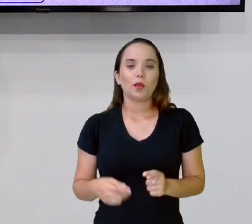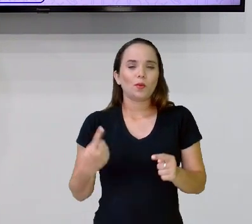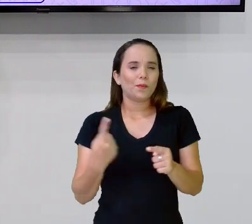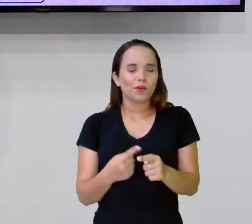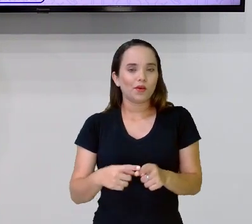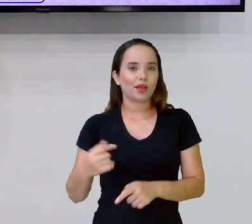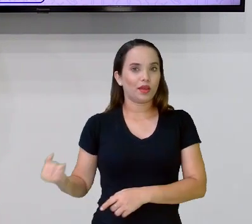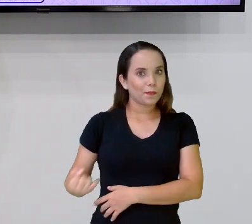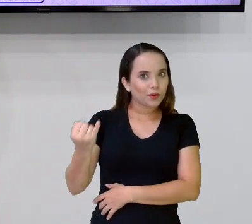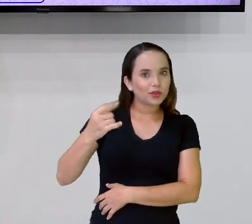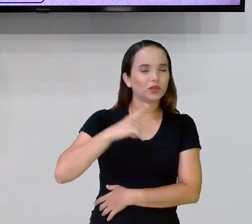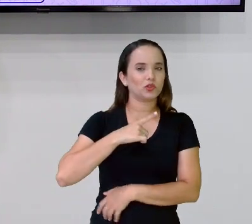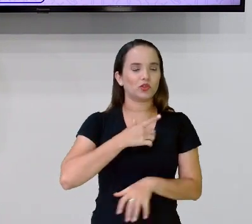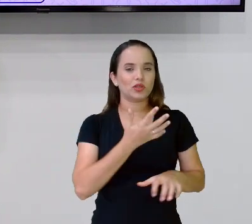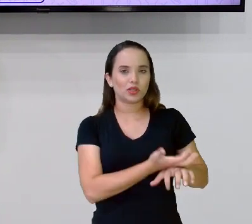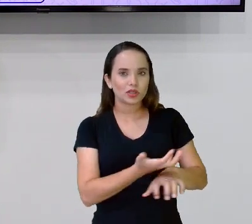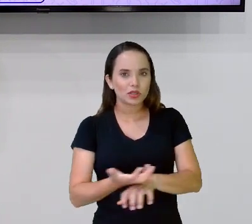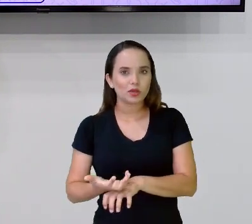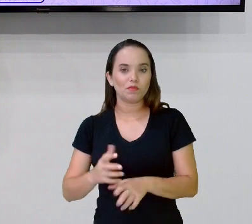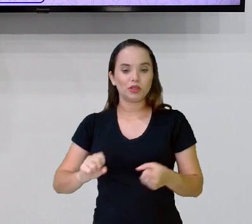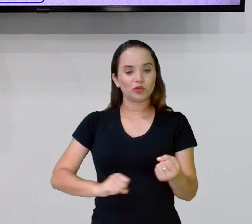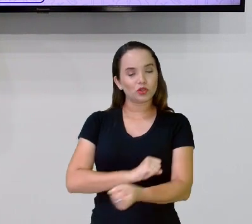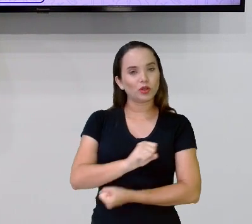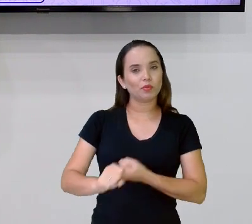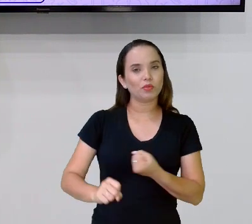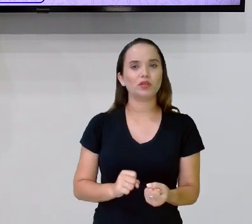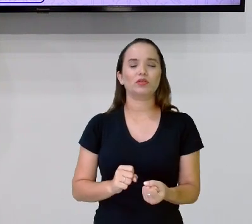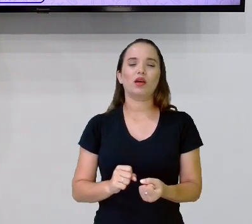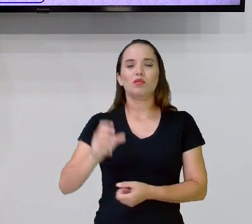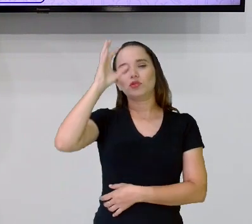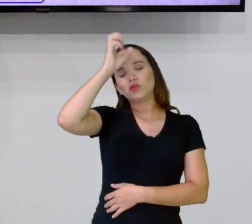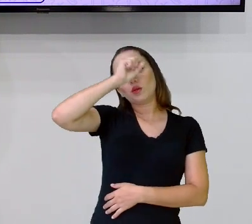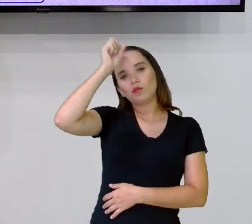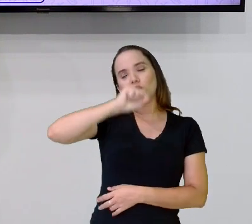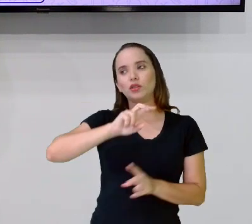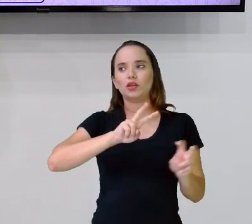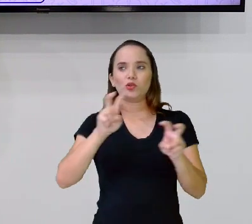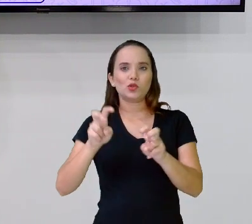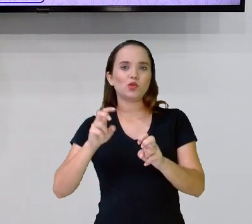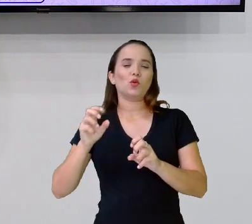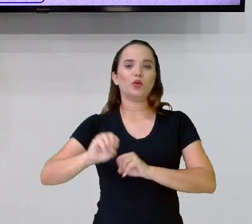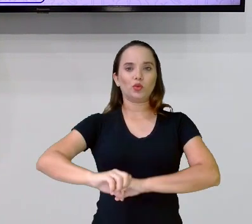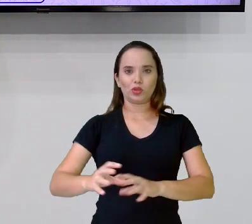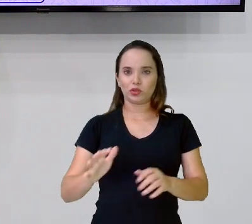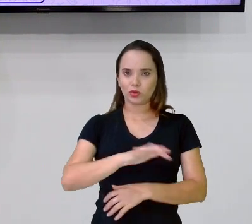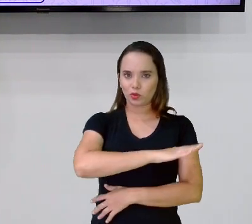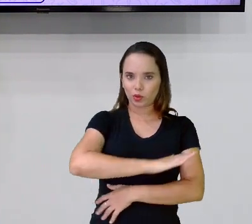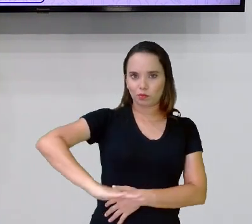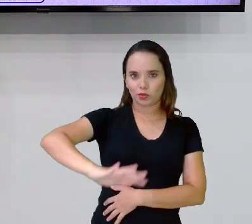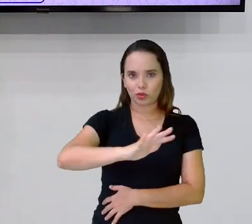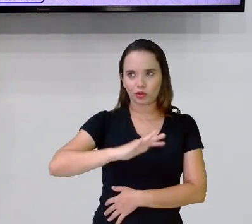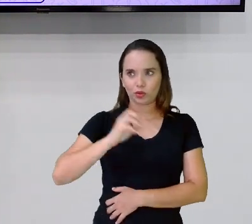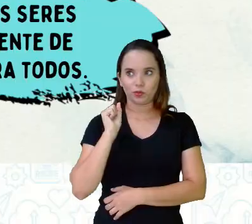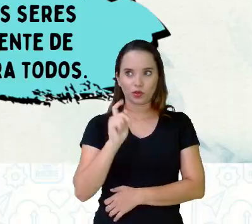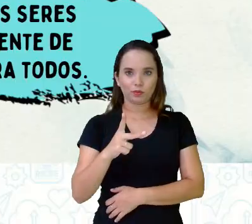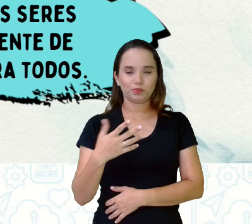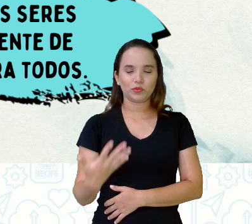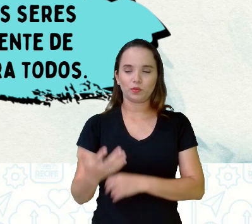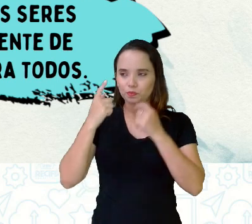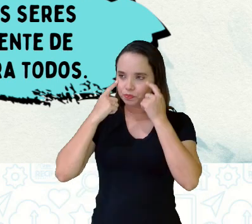esse componente curricular aí de sustentabilidade e de a gente aprender sobre a educação ambiental. Ok? Então, olha